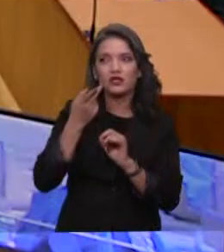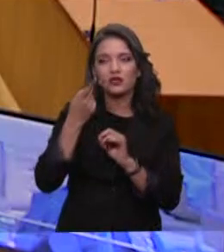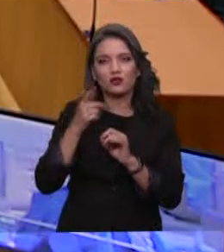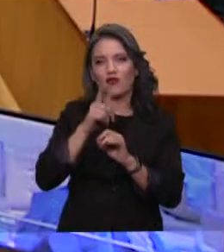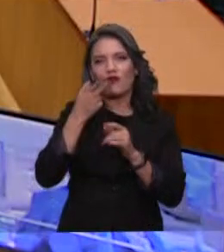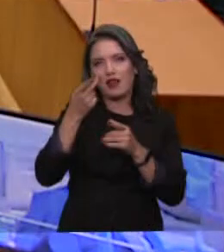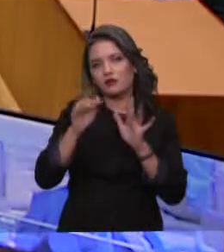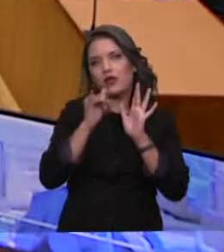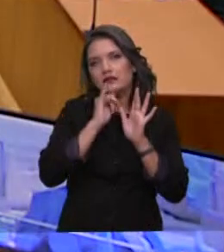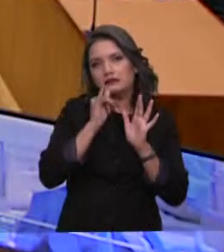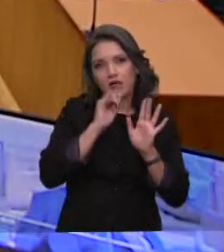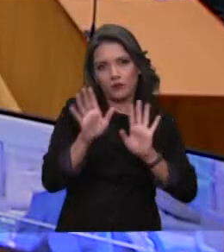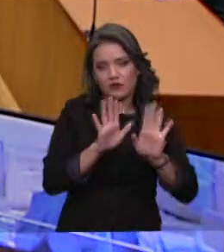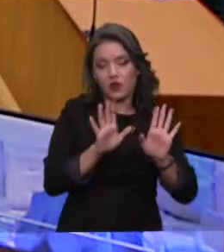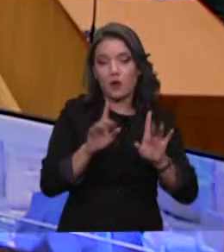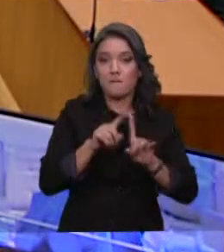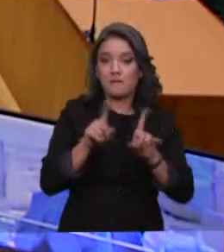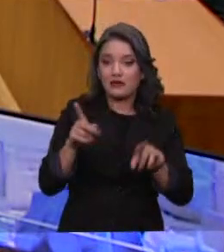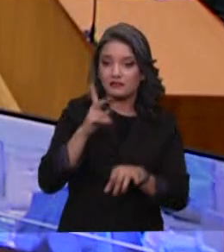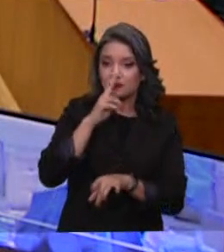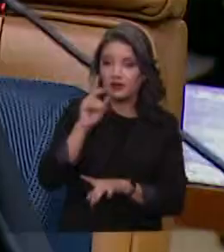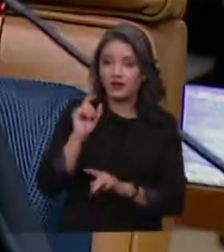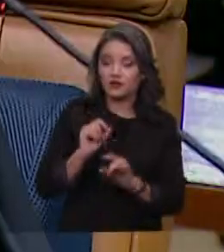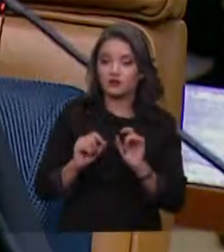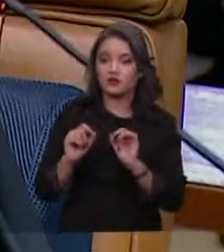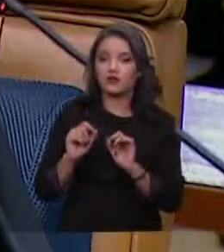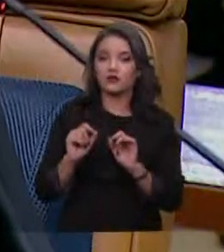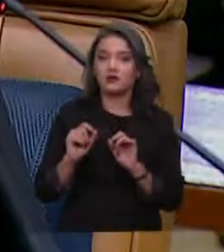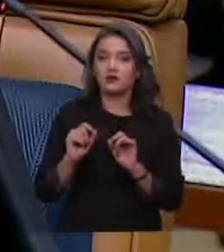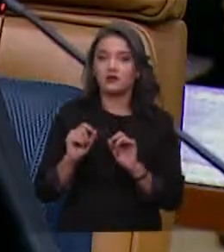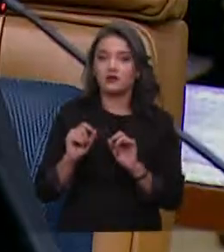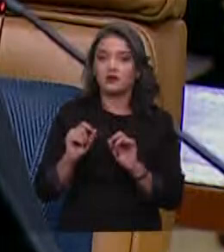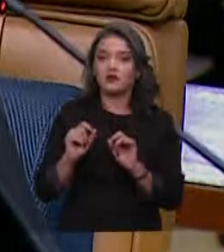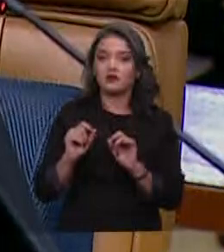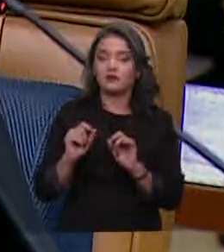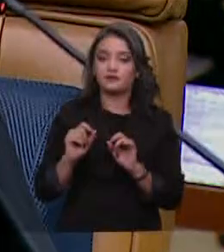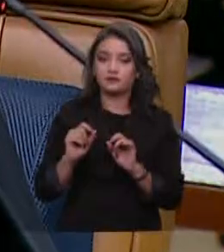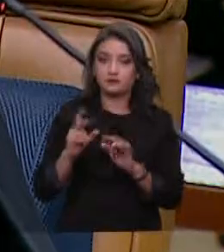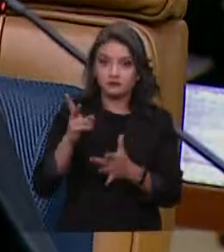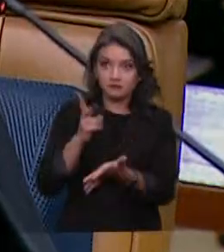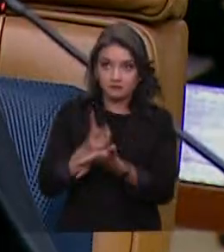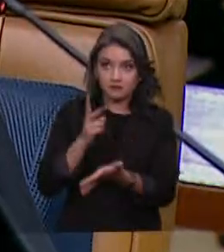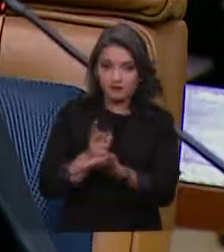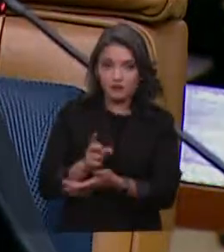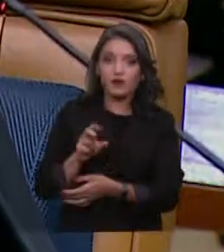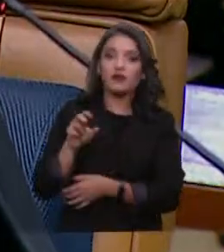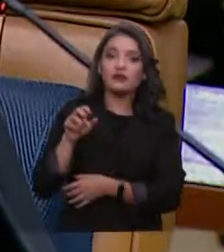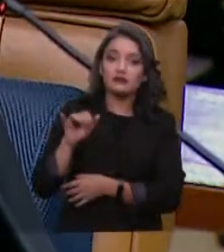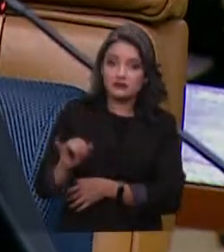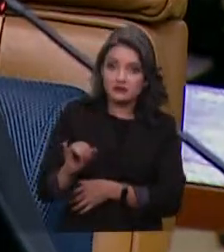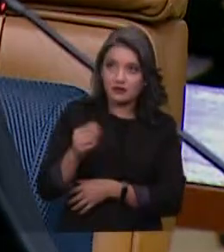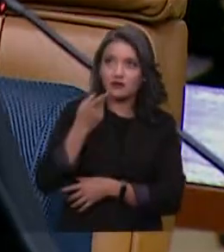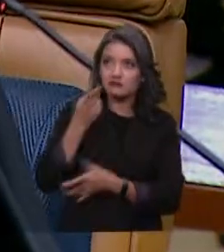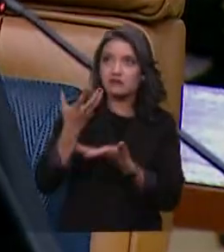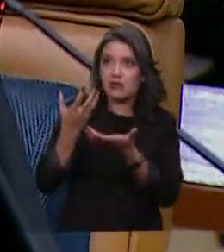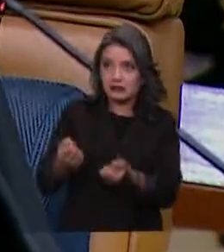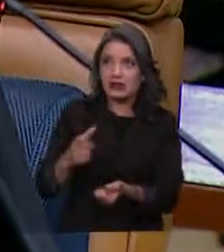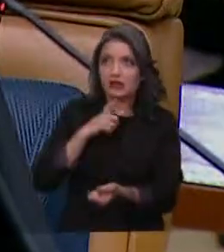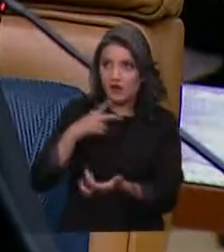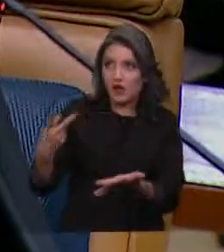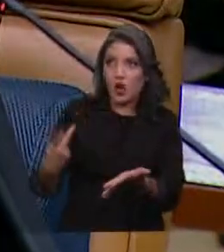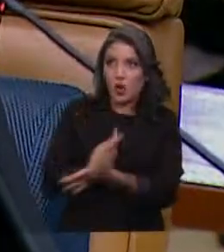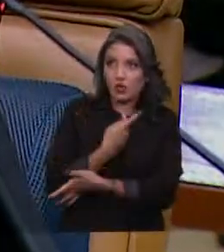apenas, me parece agora com maior nitidez, é que, mesmo admitindo em tese o delito de organização